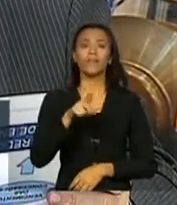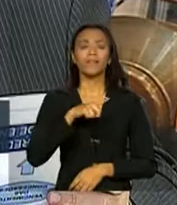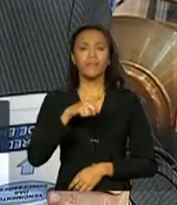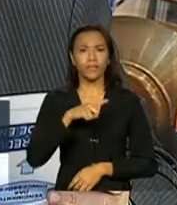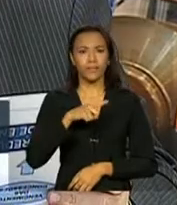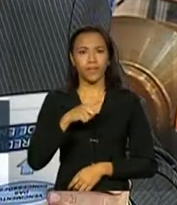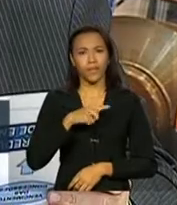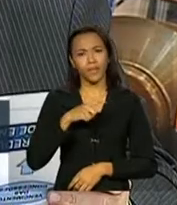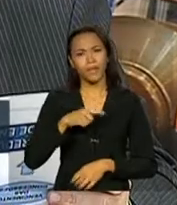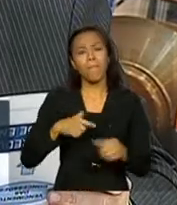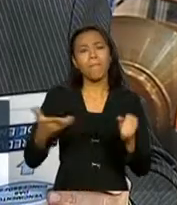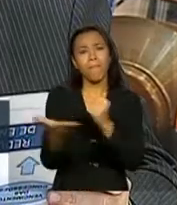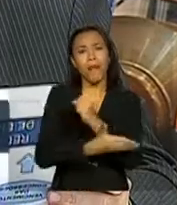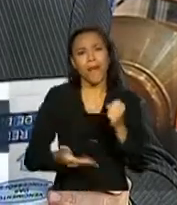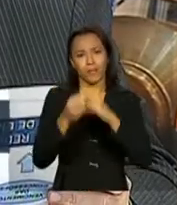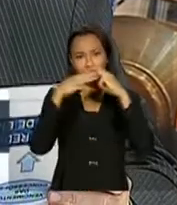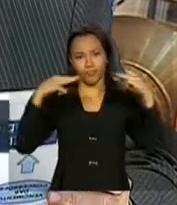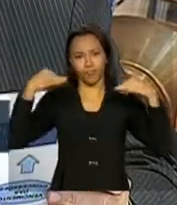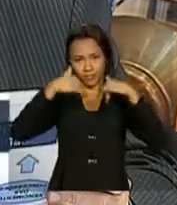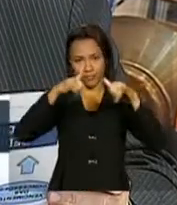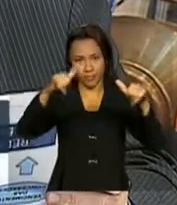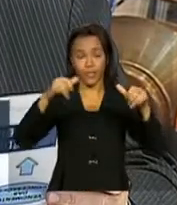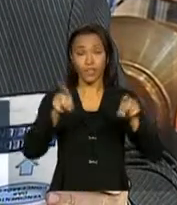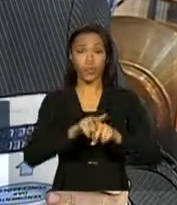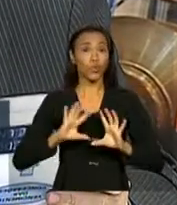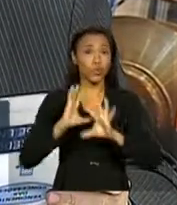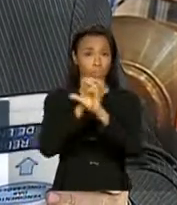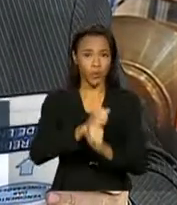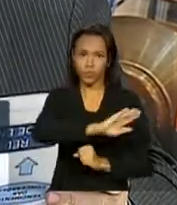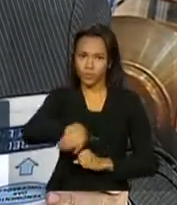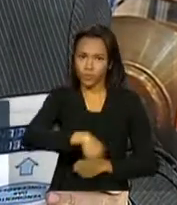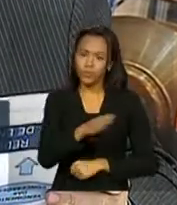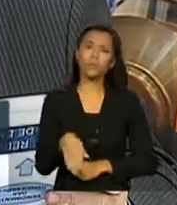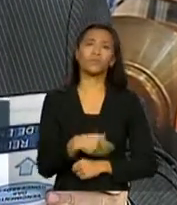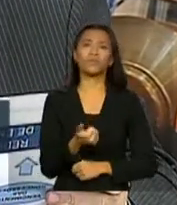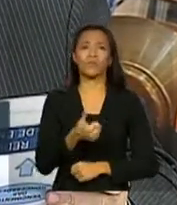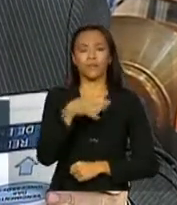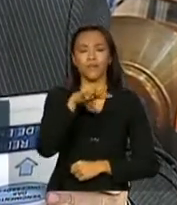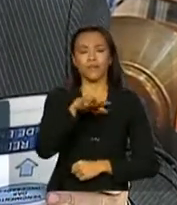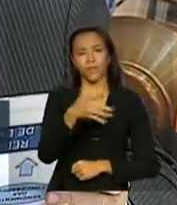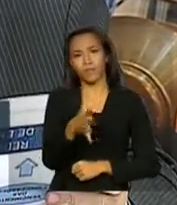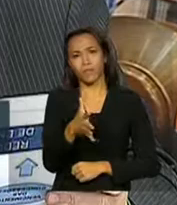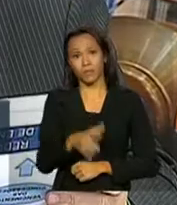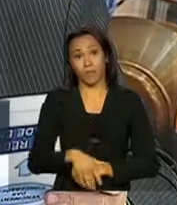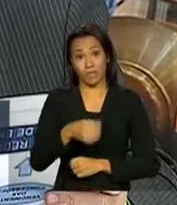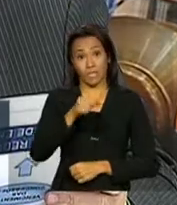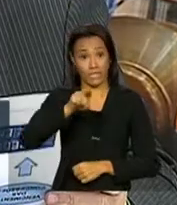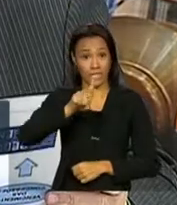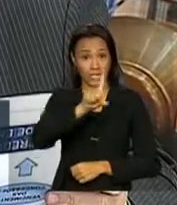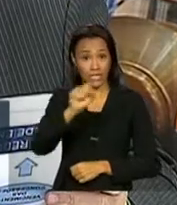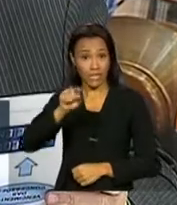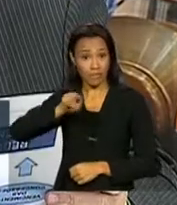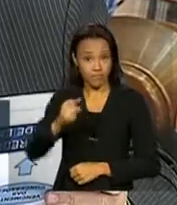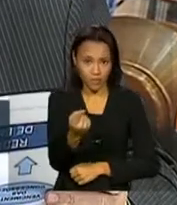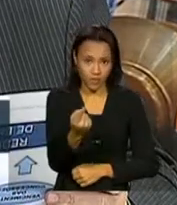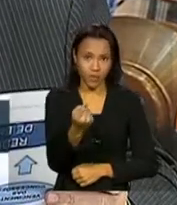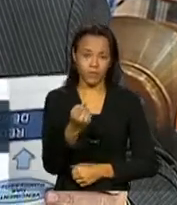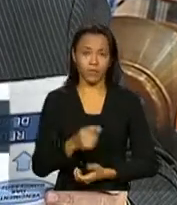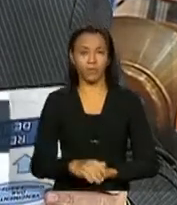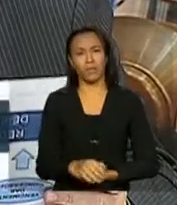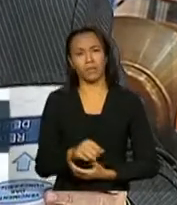compõem a rede básica. No total, a rede básica no Brasil tem em torno de 100 mil, 103